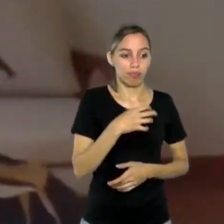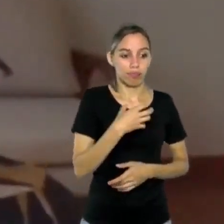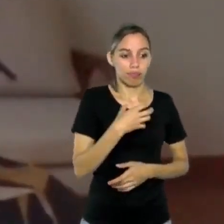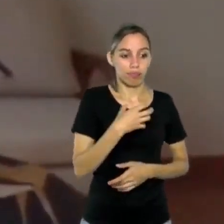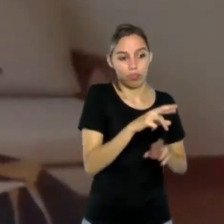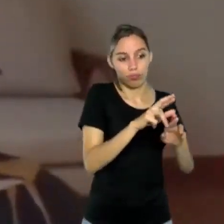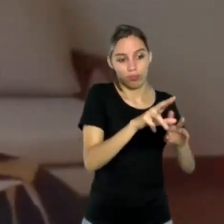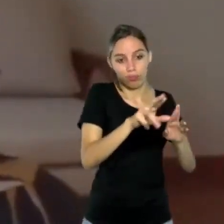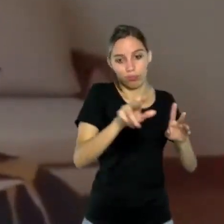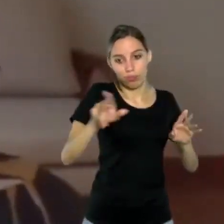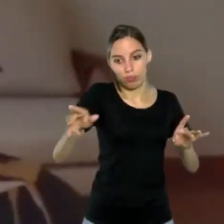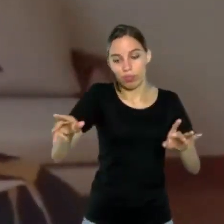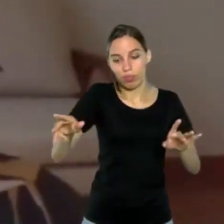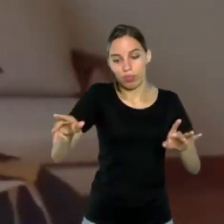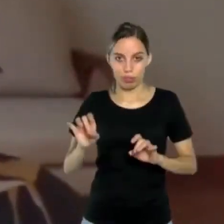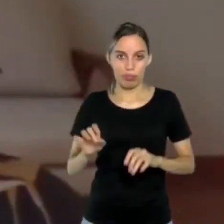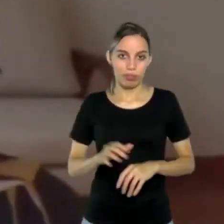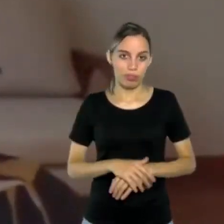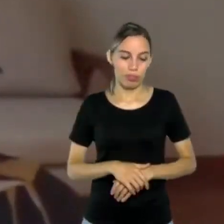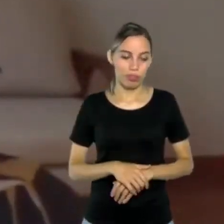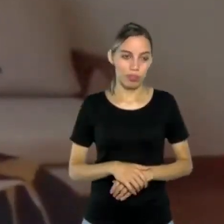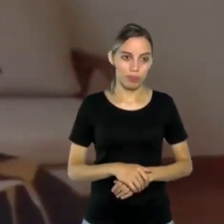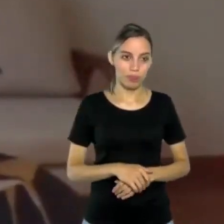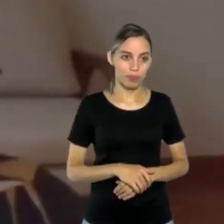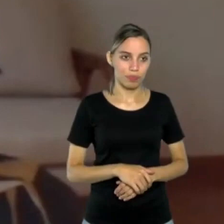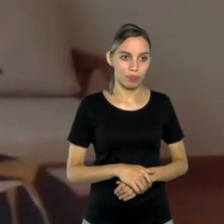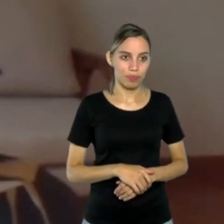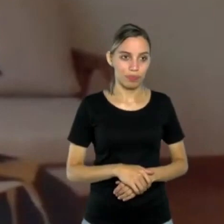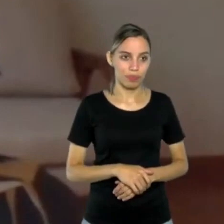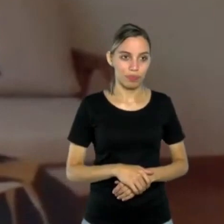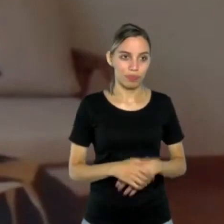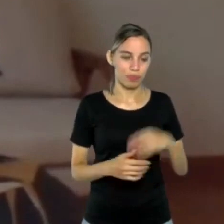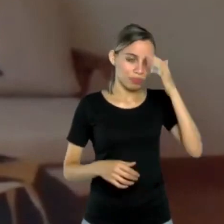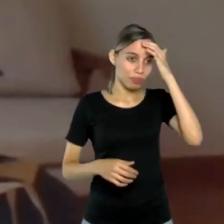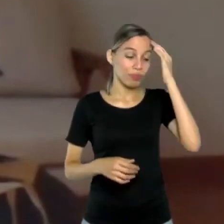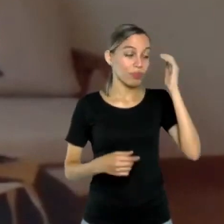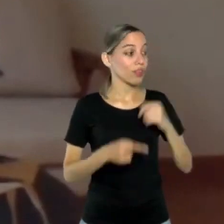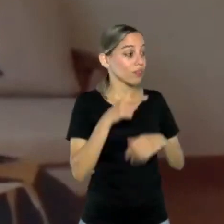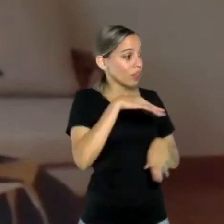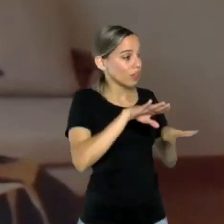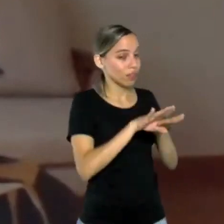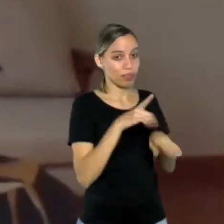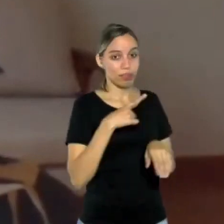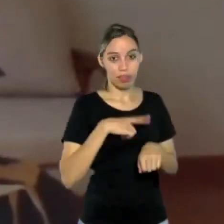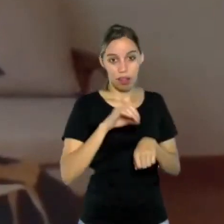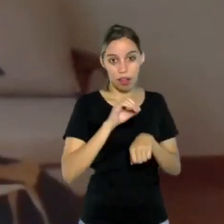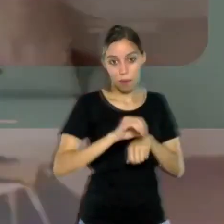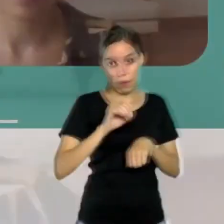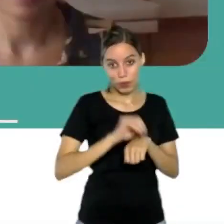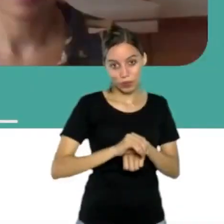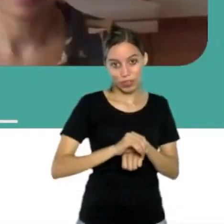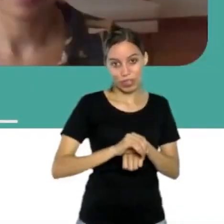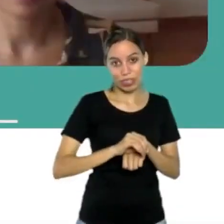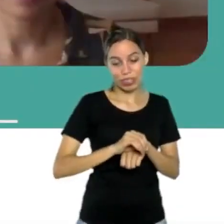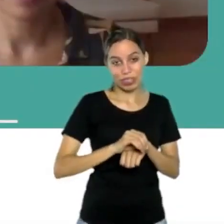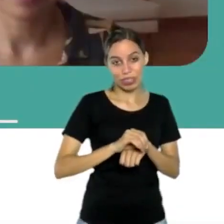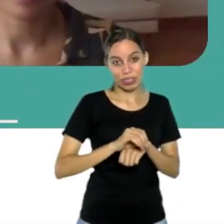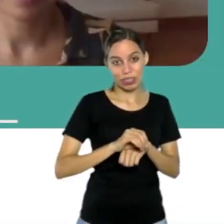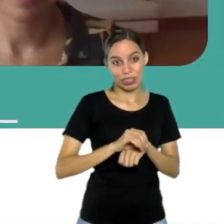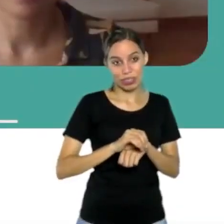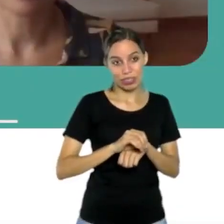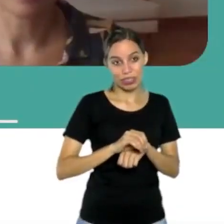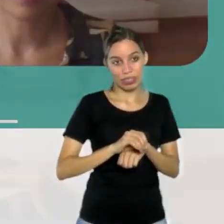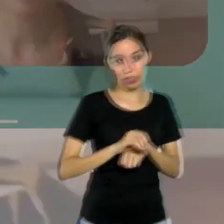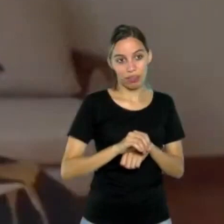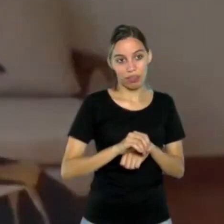escritores, cada um escreve de um jeito, né? E aí você também tem uma oficina, né? Que é na pista do poema,